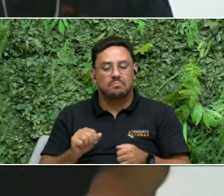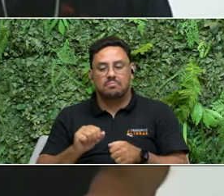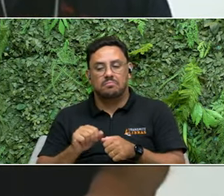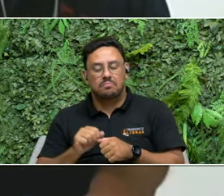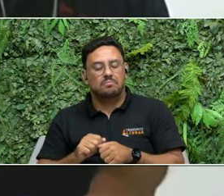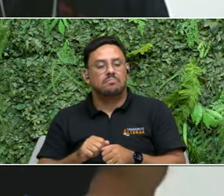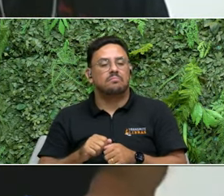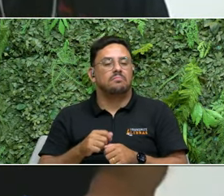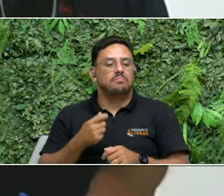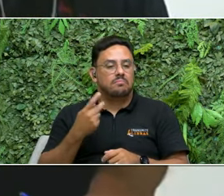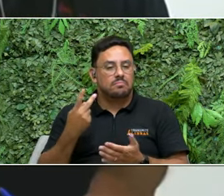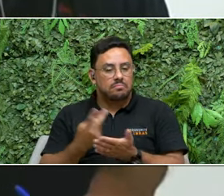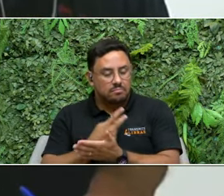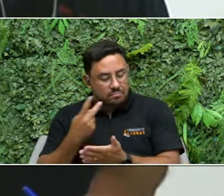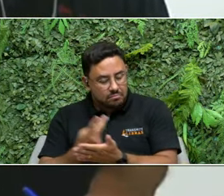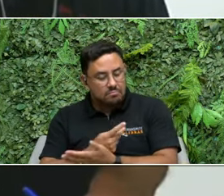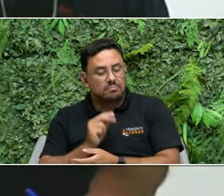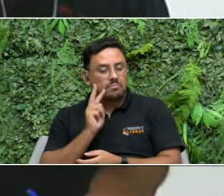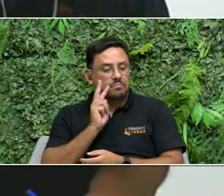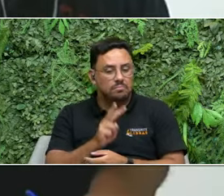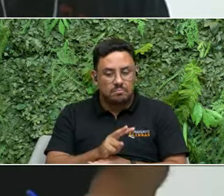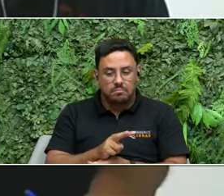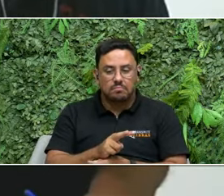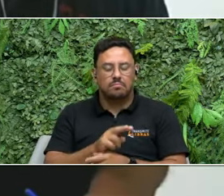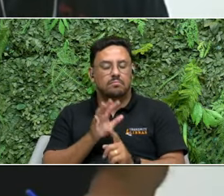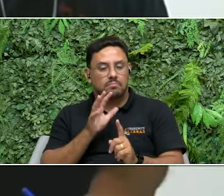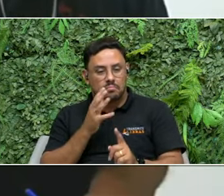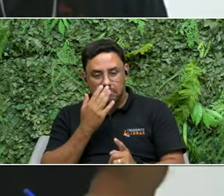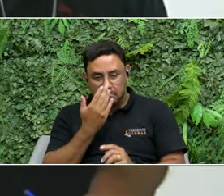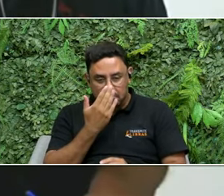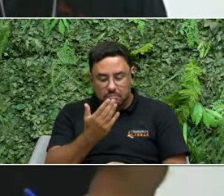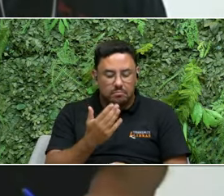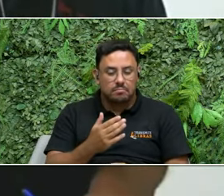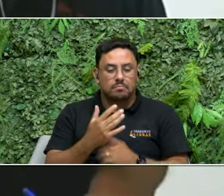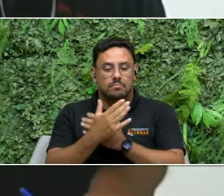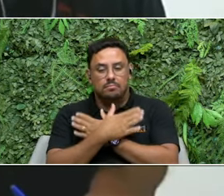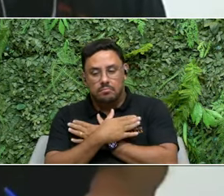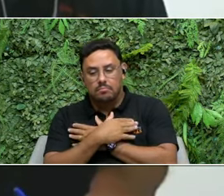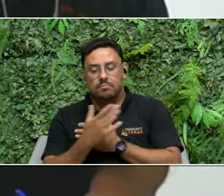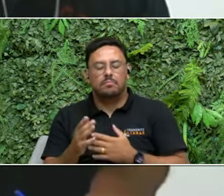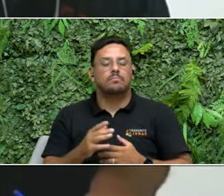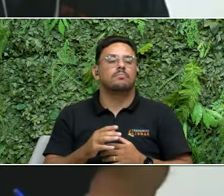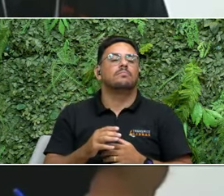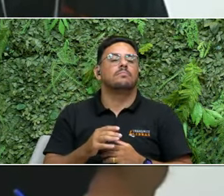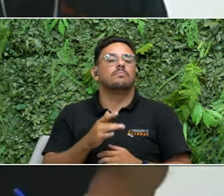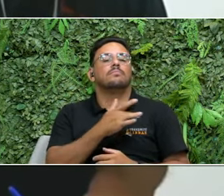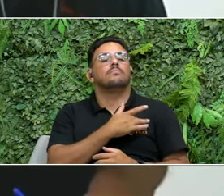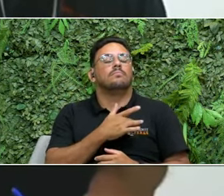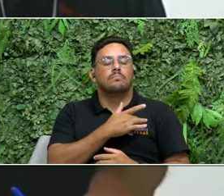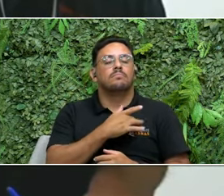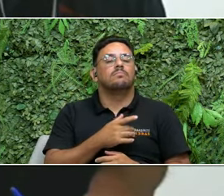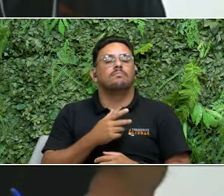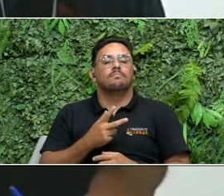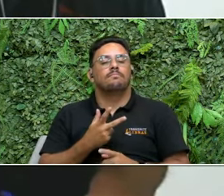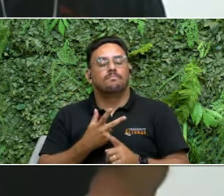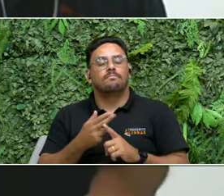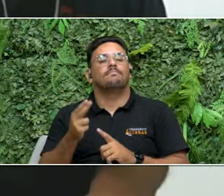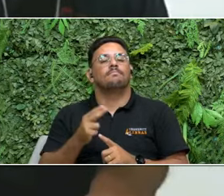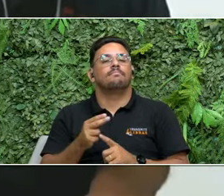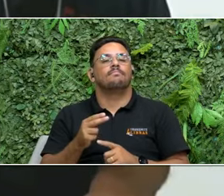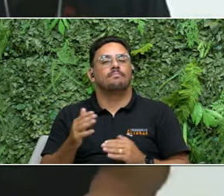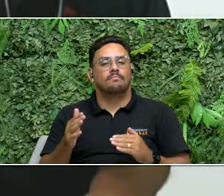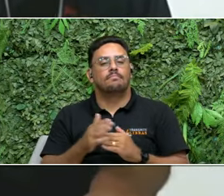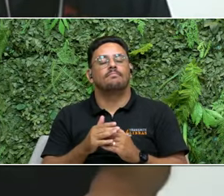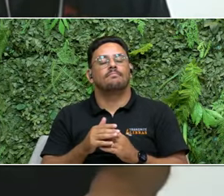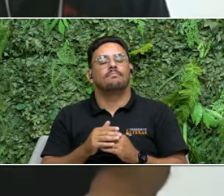presepada né quando ele vai de frente pro goleiro Everson o Cruzeiro Talvez teria saído aqui até